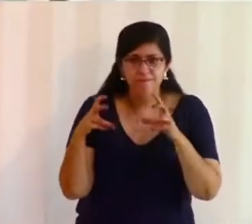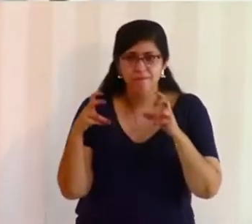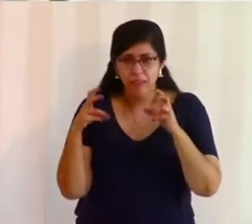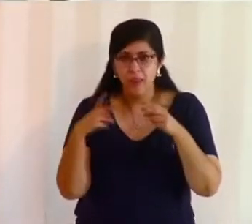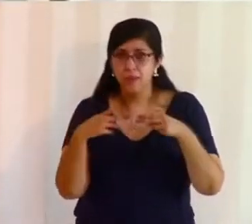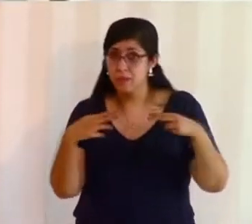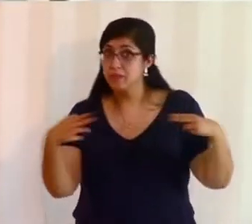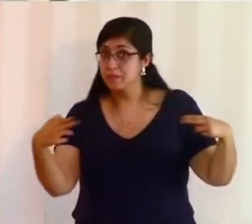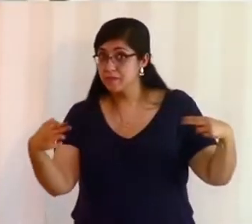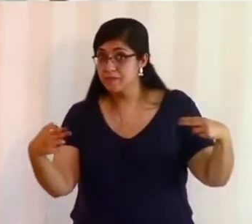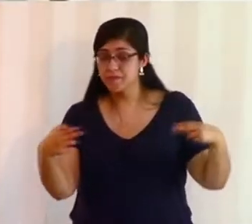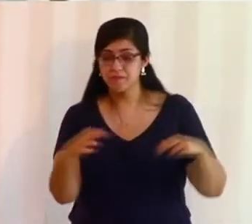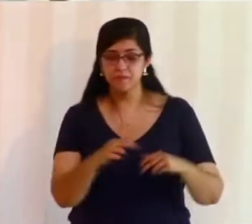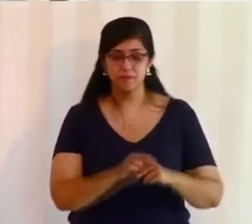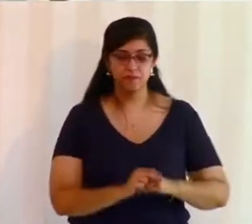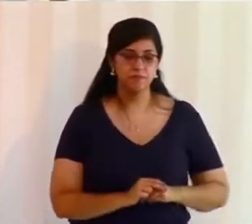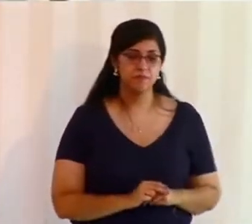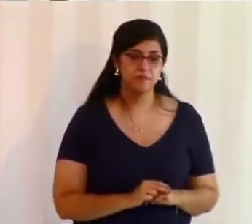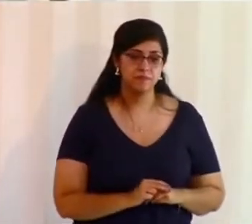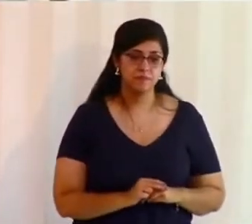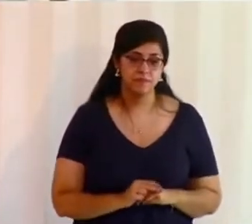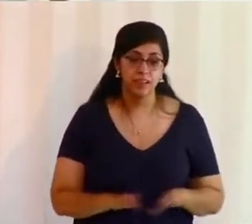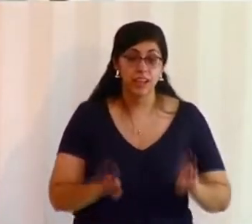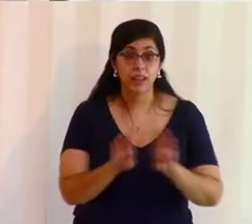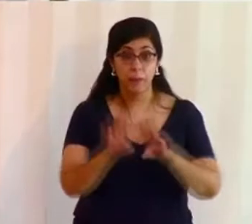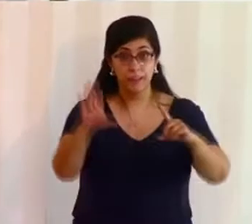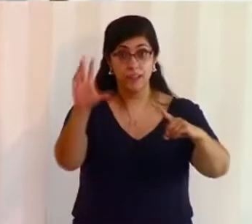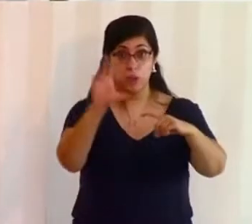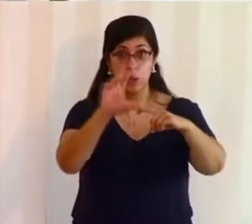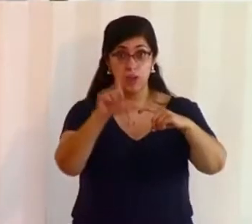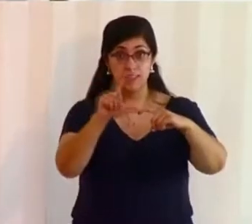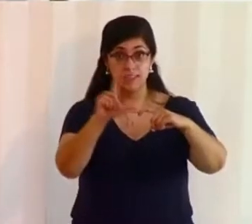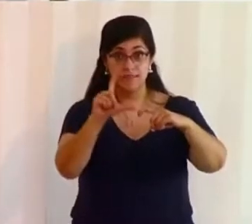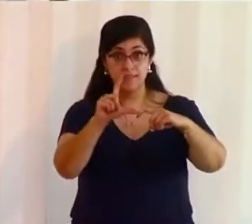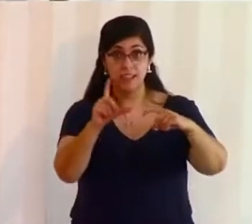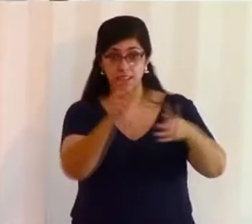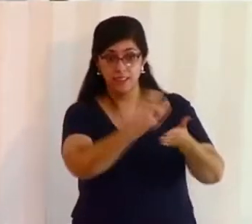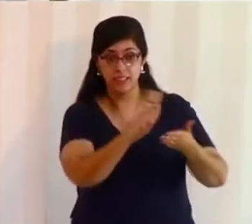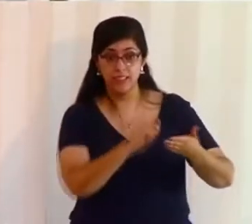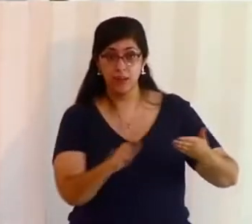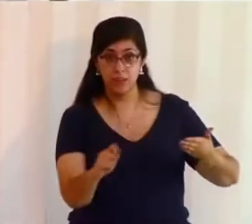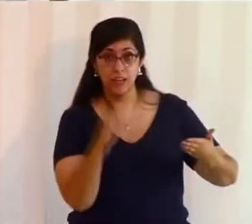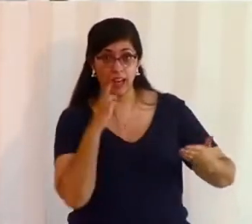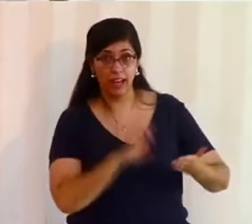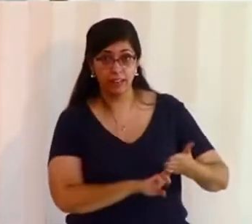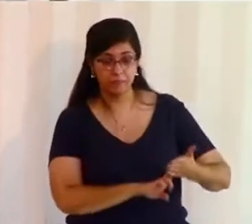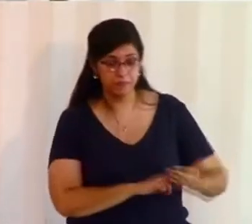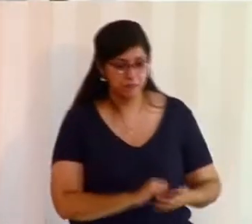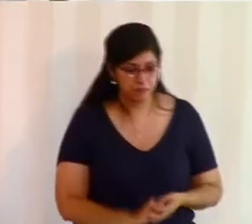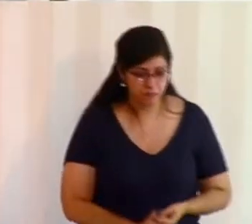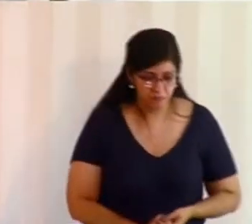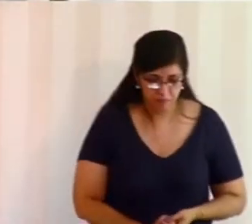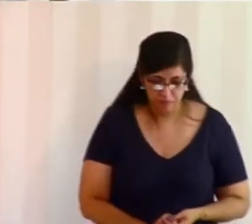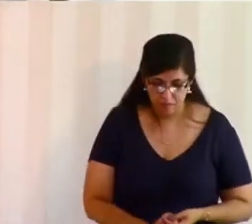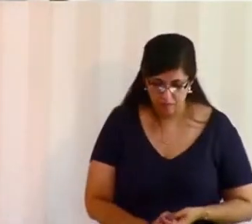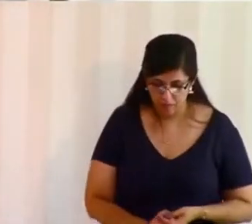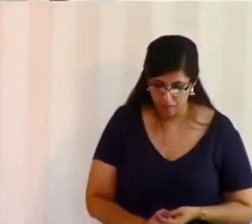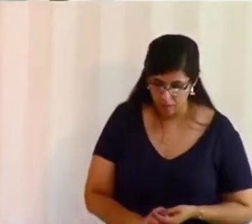eles partiram. Por isso que eu incluí aqui a pessoa de Lucas, quando diz no verso 10: assim que teve a